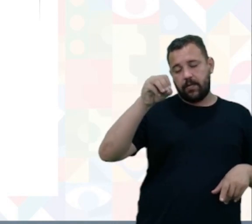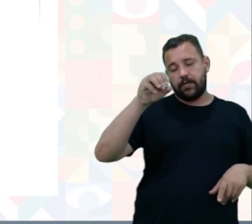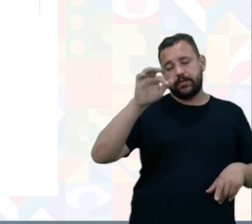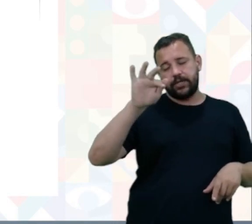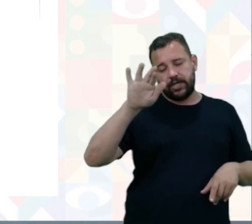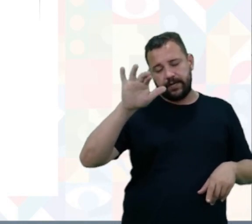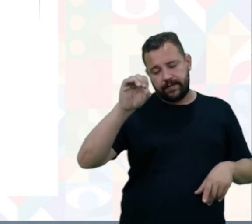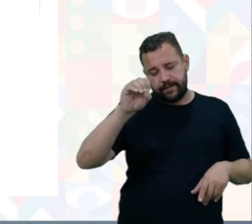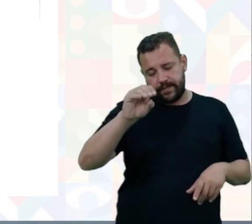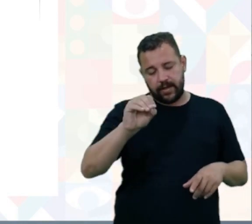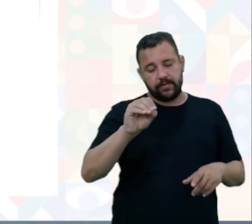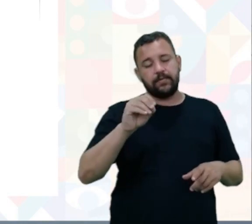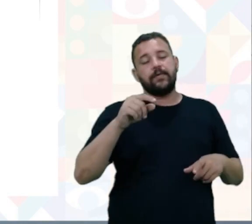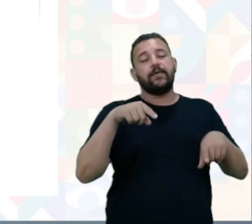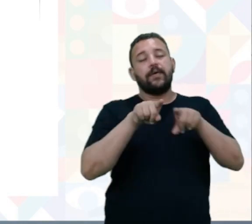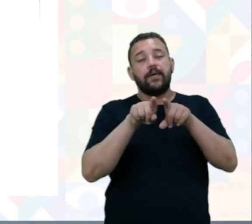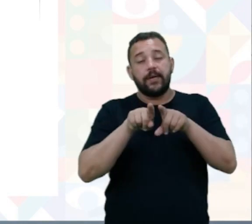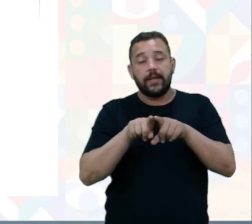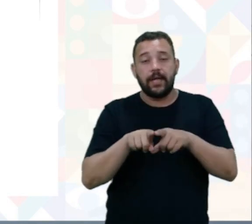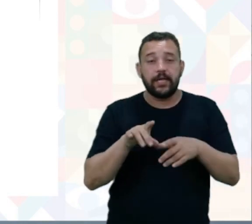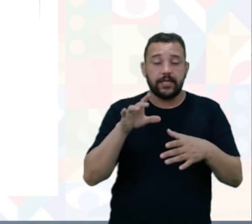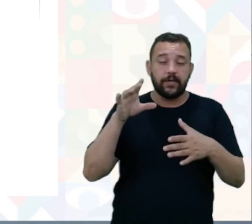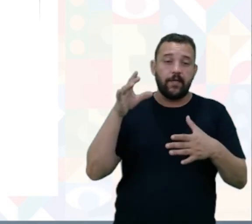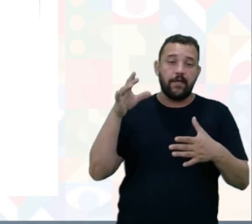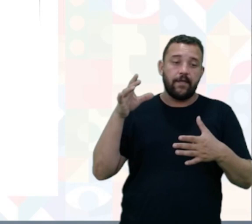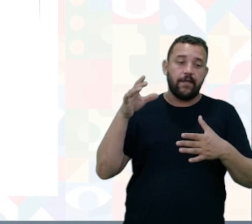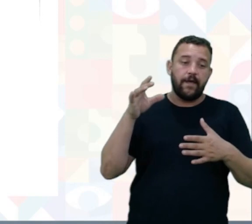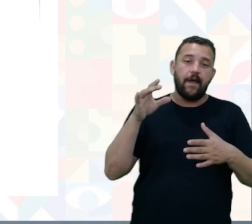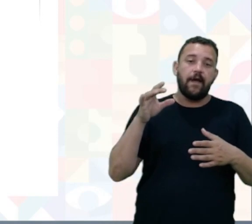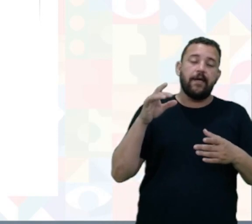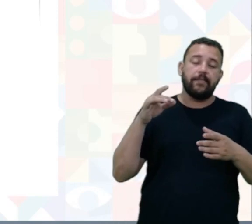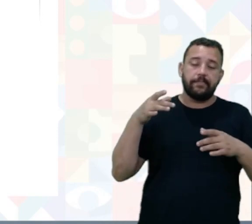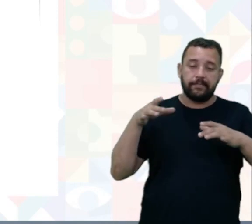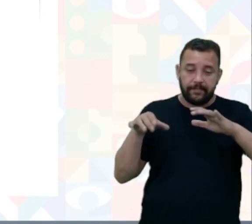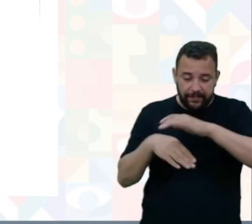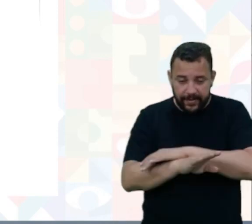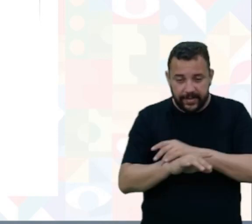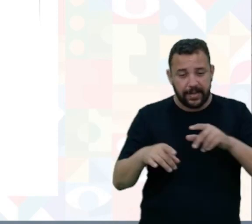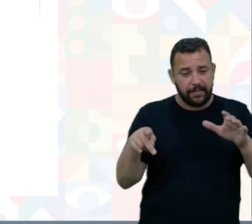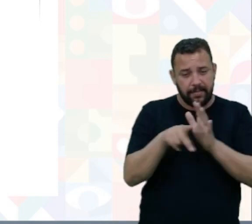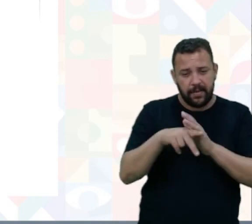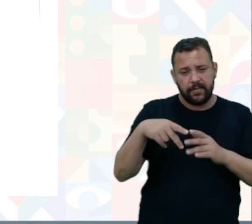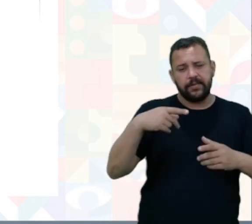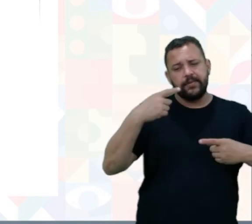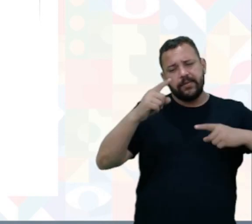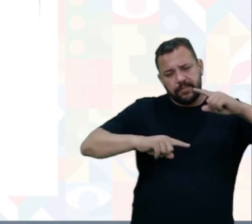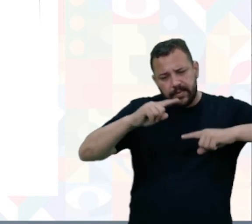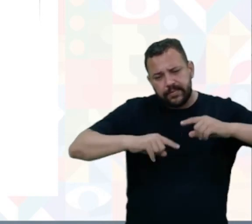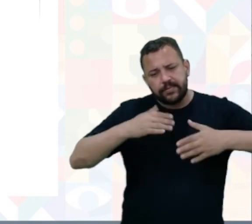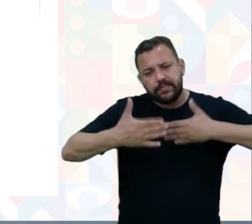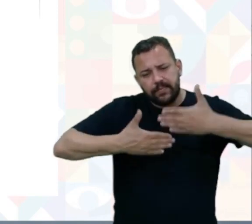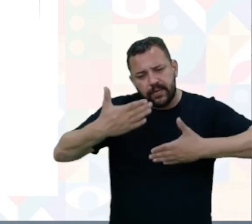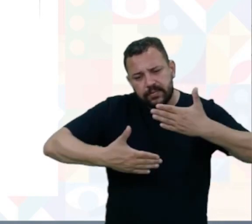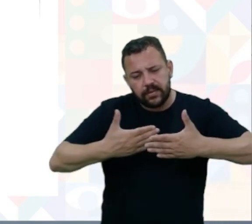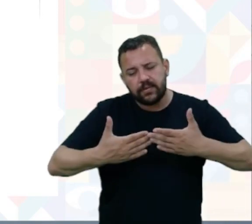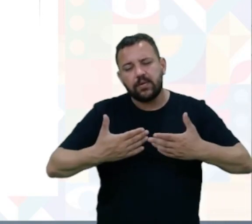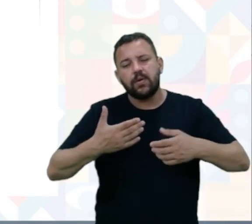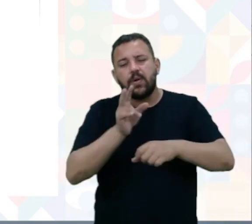gestão física desses estoques, com exceção dos produtos em processo, cuidando da